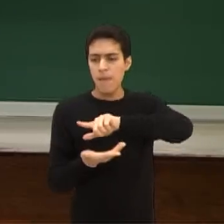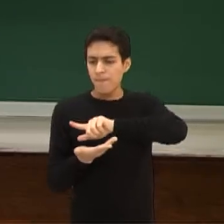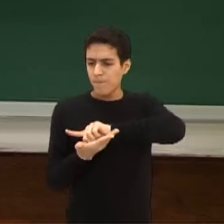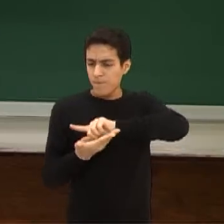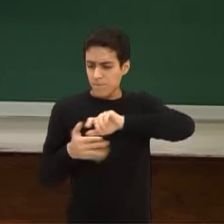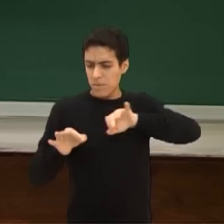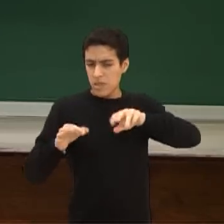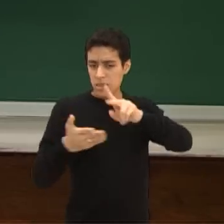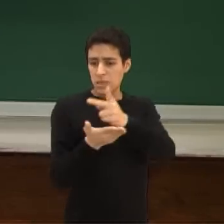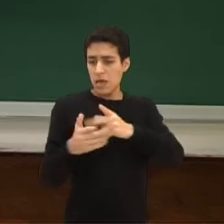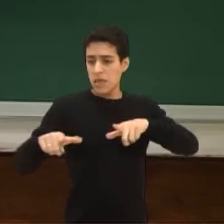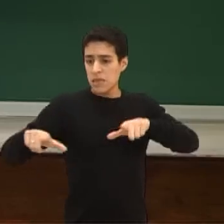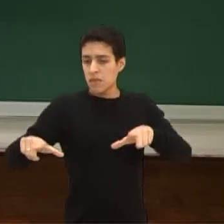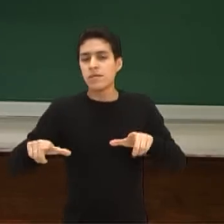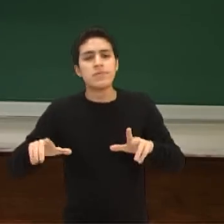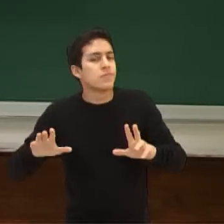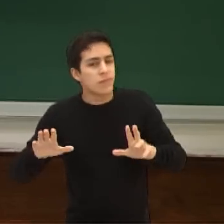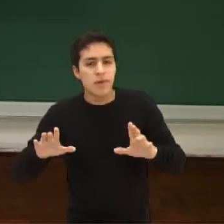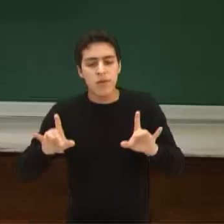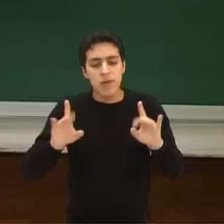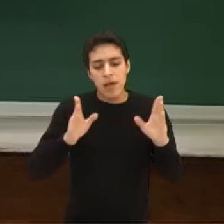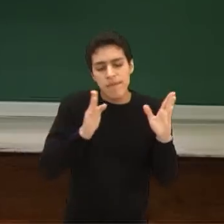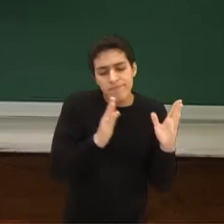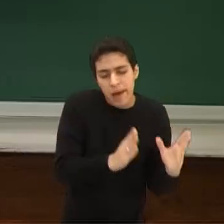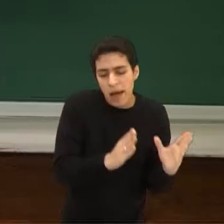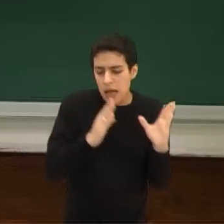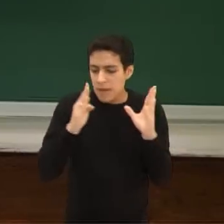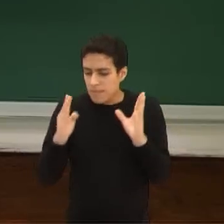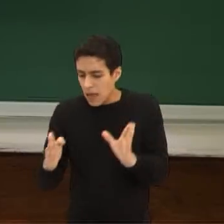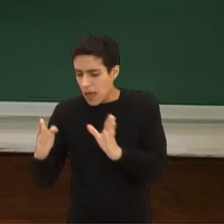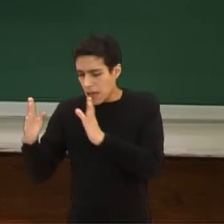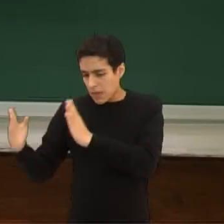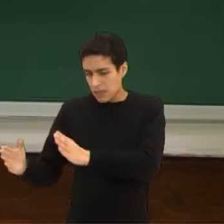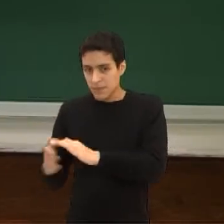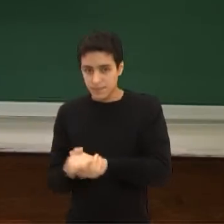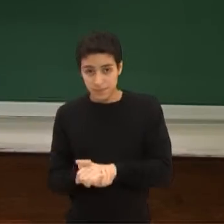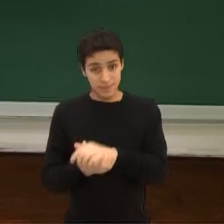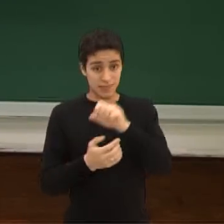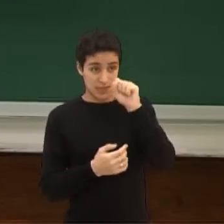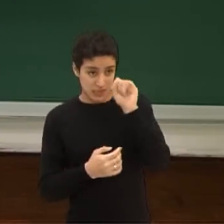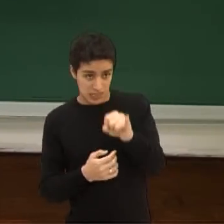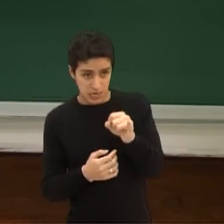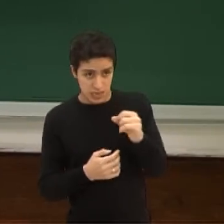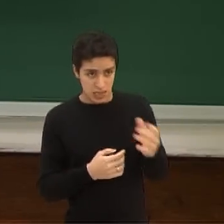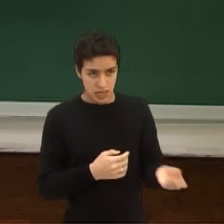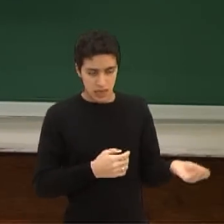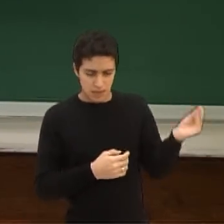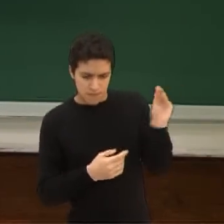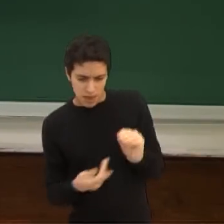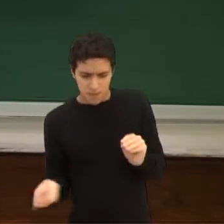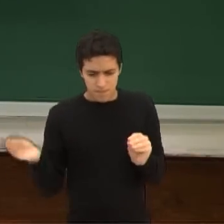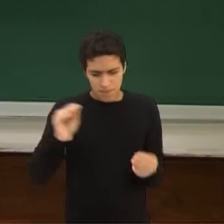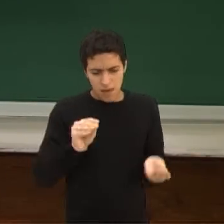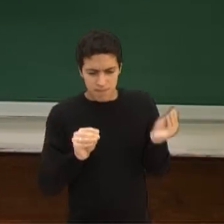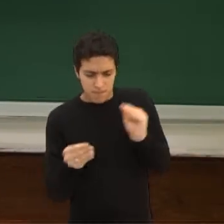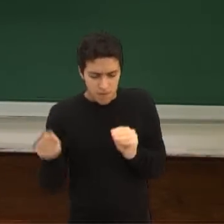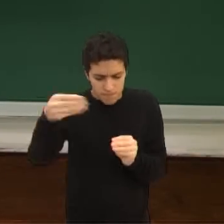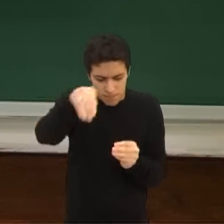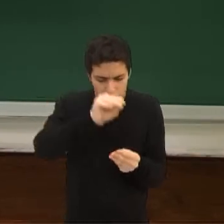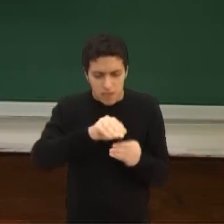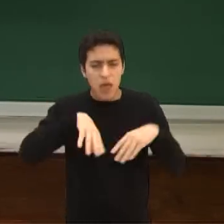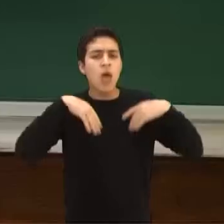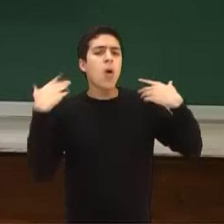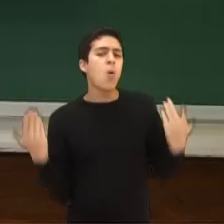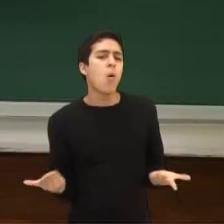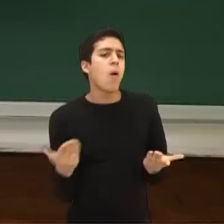ela fez partes separadas. Se eu juntar todas essas partes, qual sólido eu vou